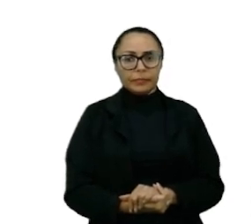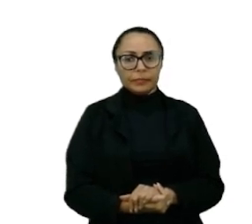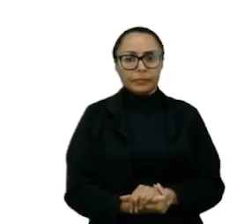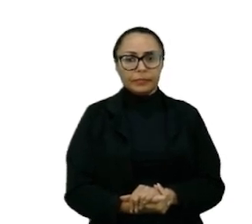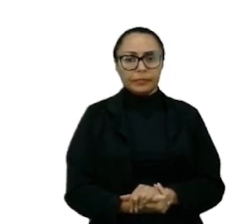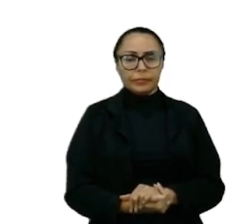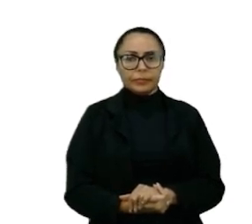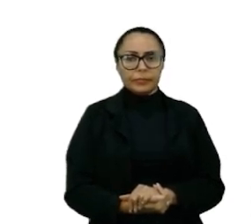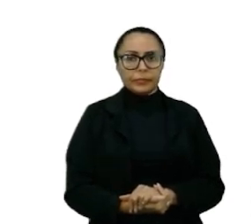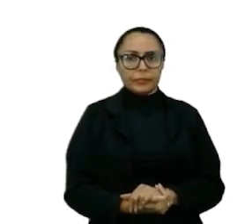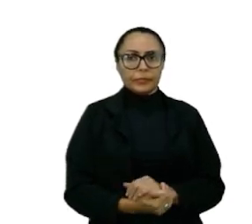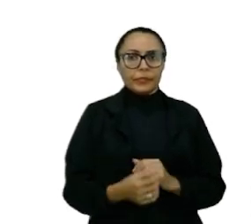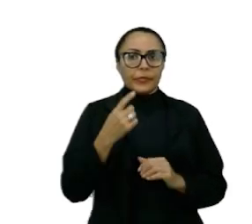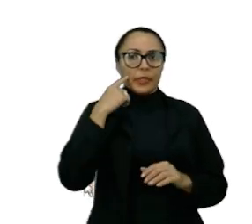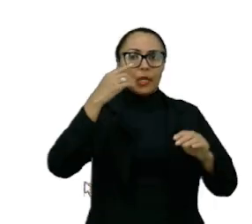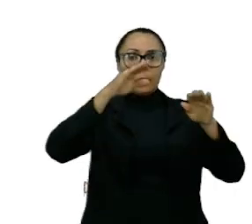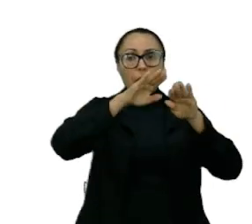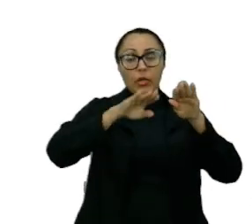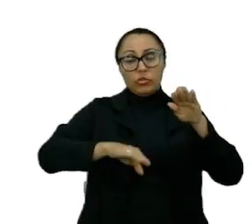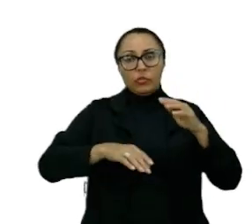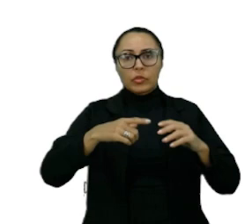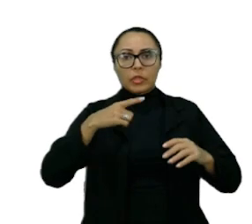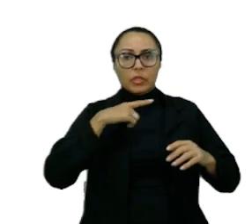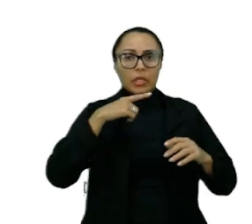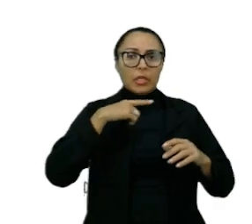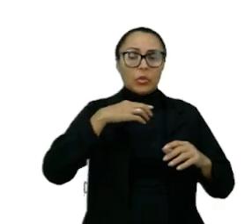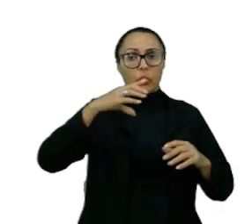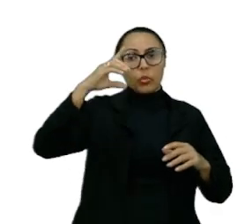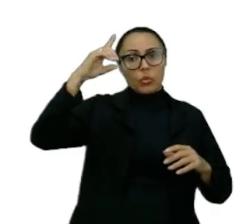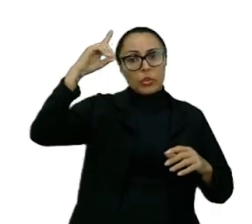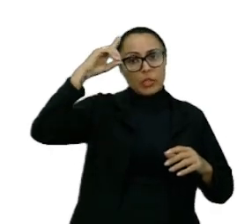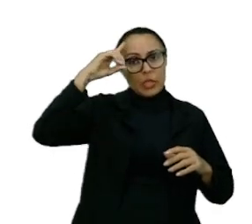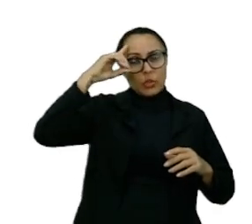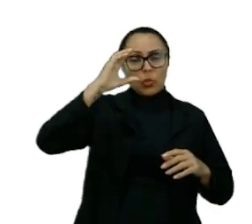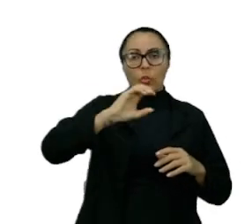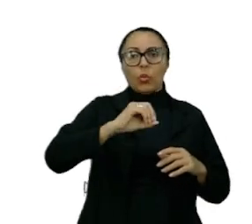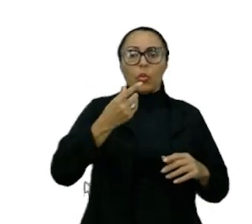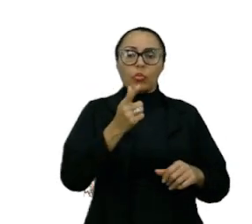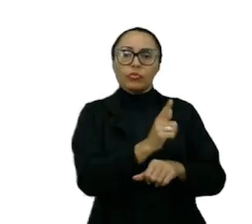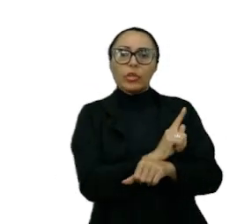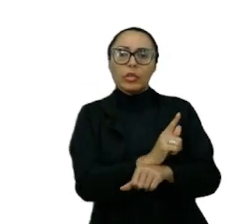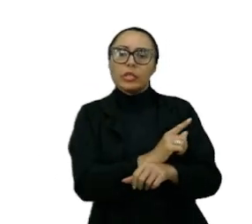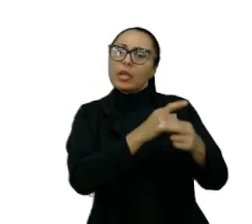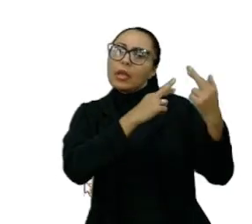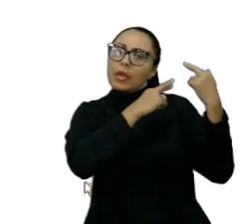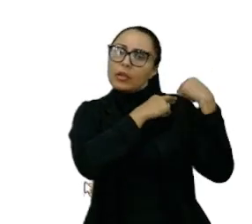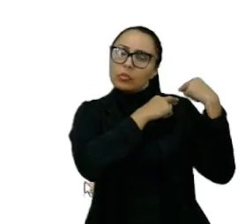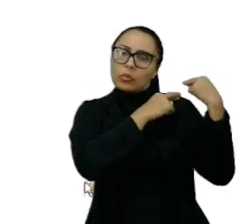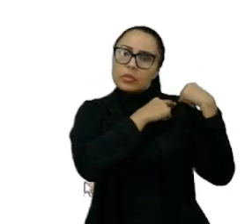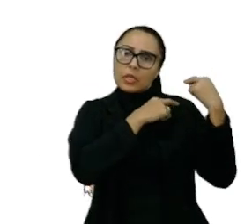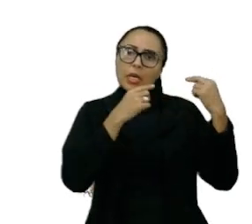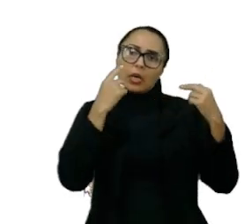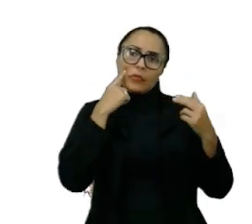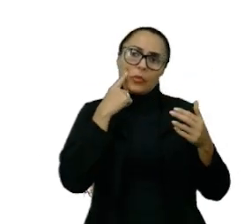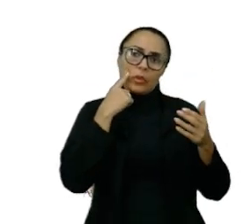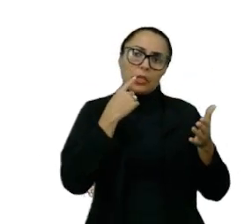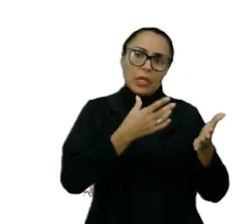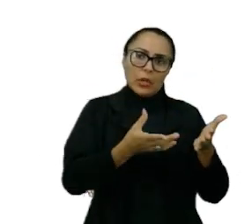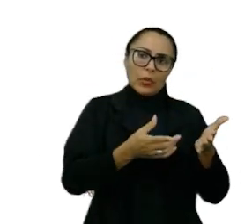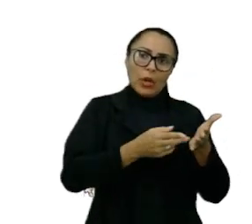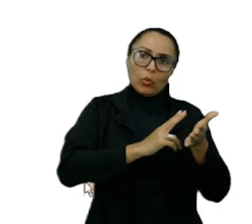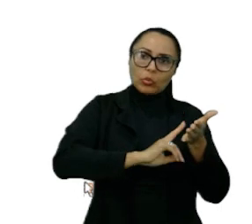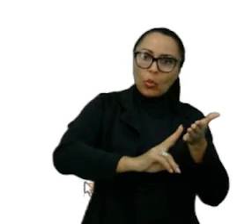E abaixo você vai ter o diretor ou gerente responsável, a assinatura, né, do diretor ou